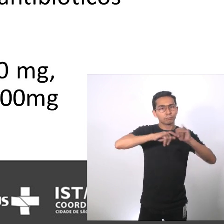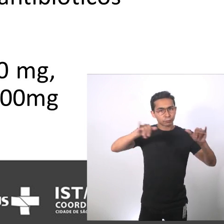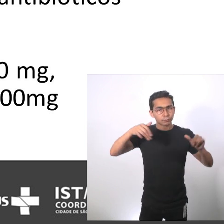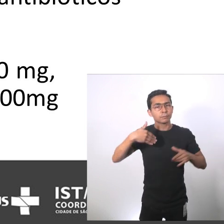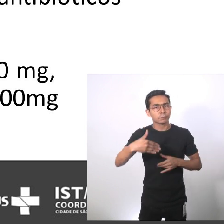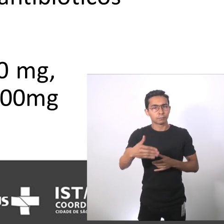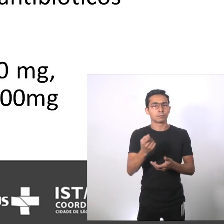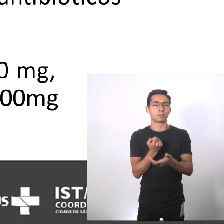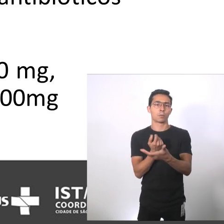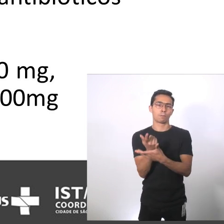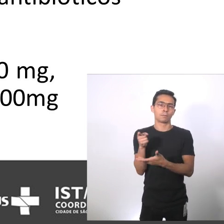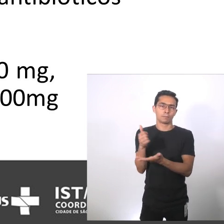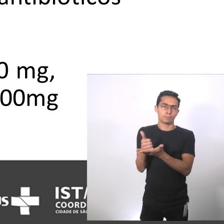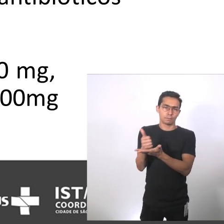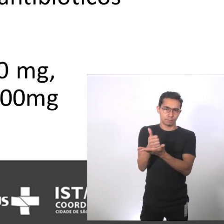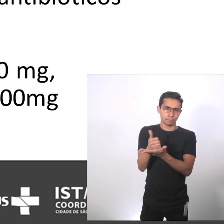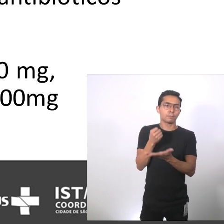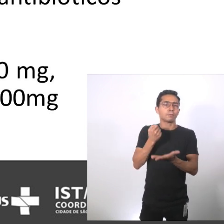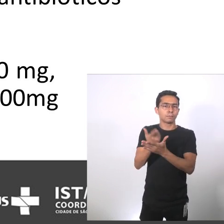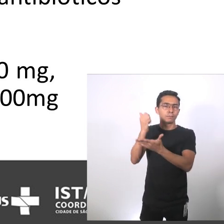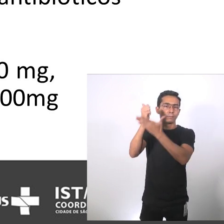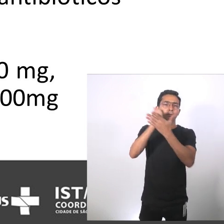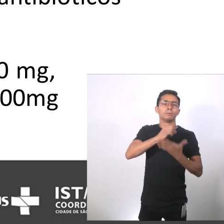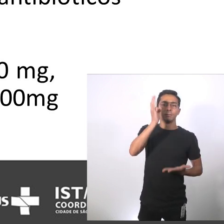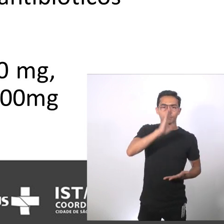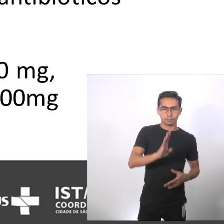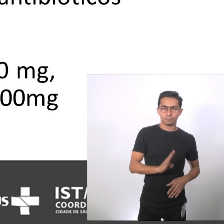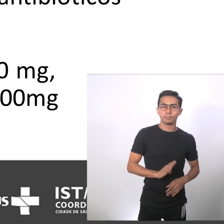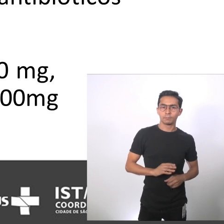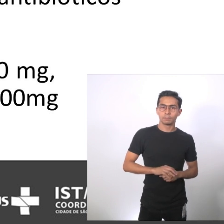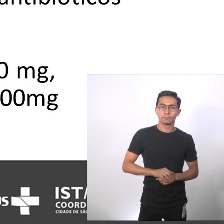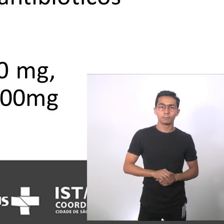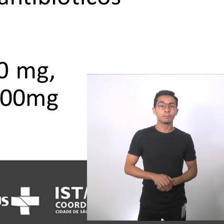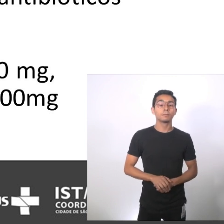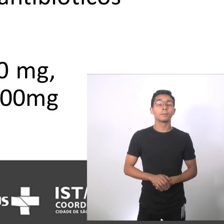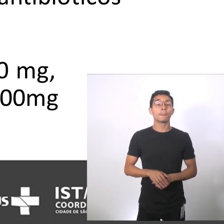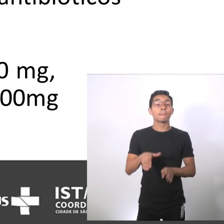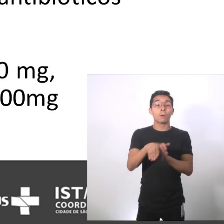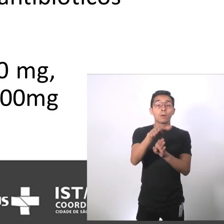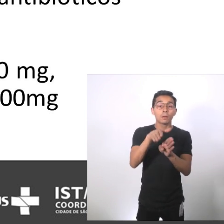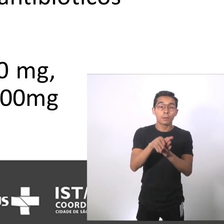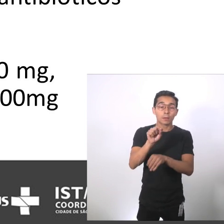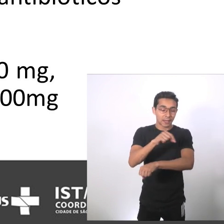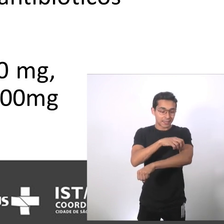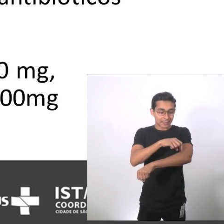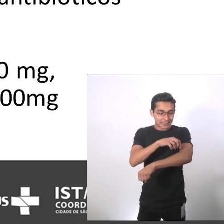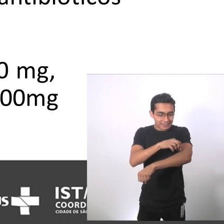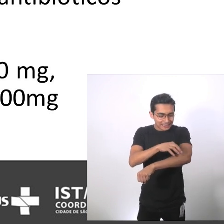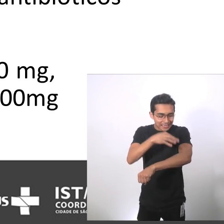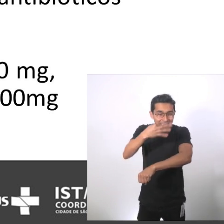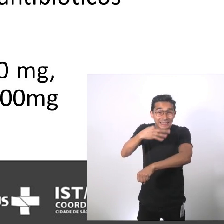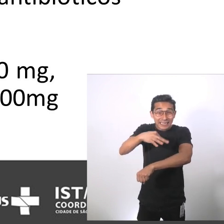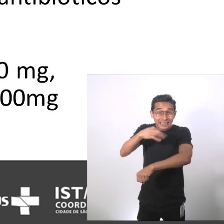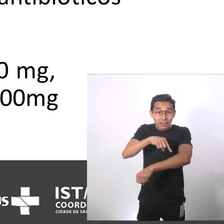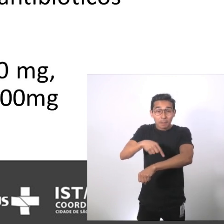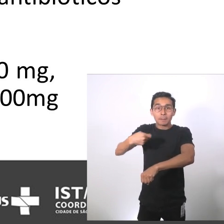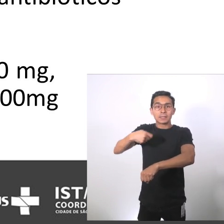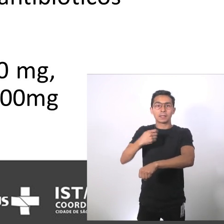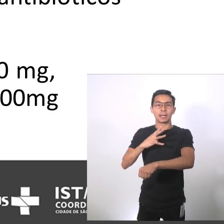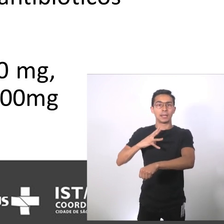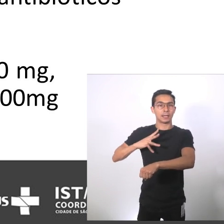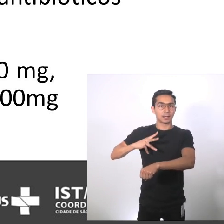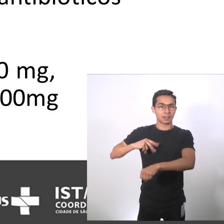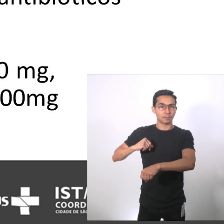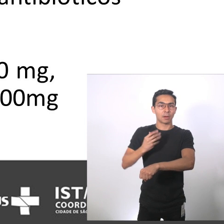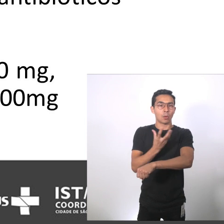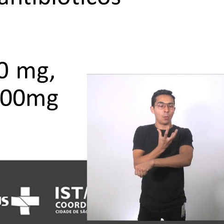o que a gente vai fazer? Vai manter essas lesões, orientar a manter essas lesões sempre secas e limpas. No caso de